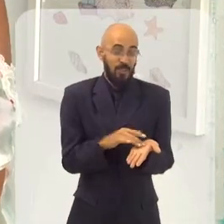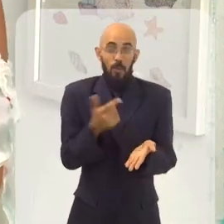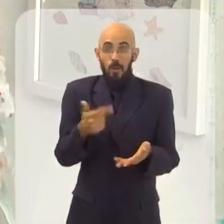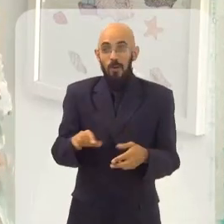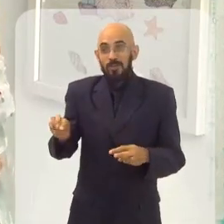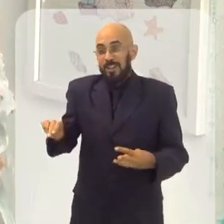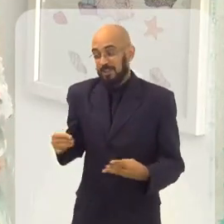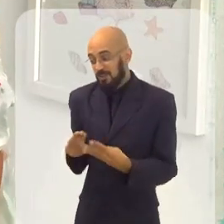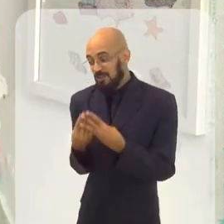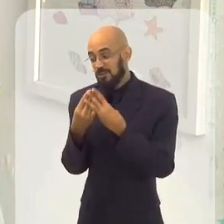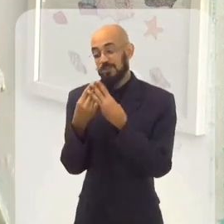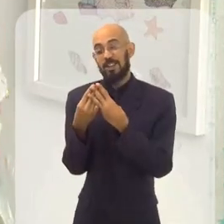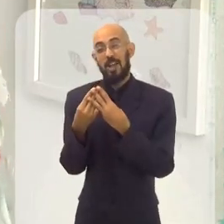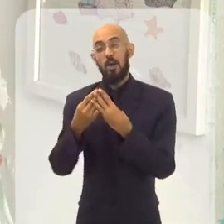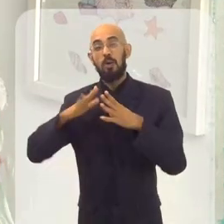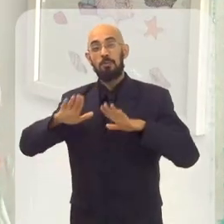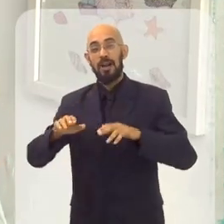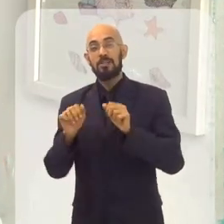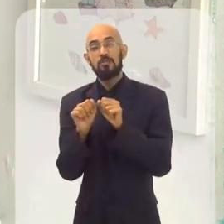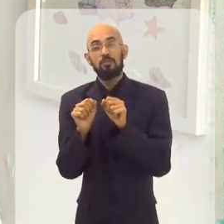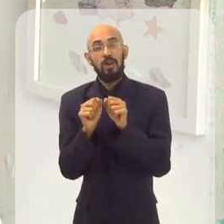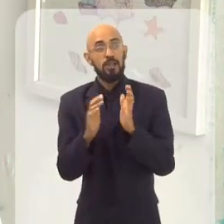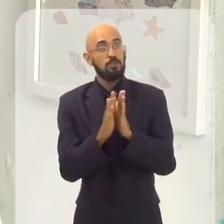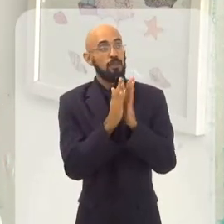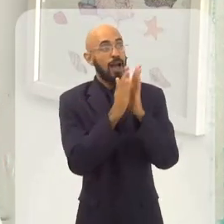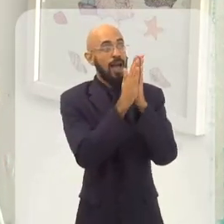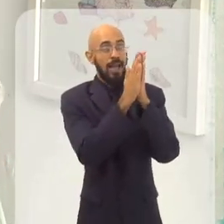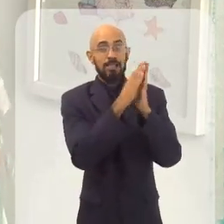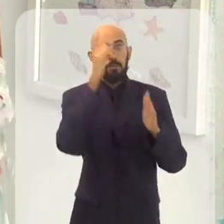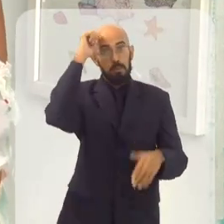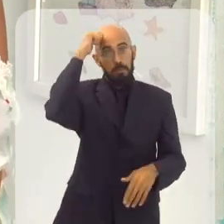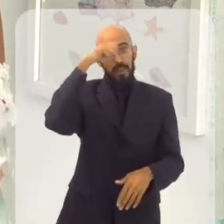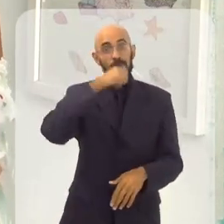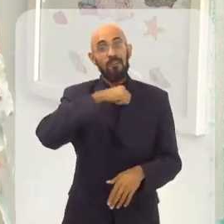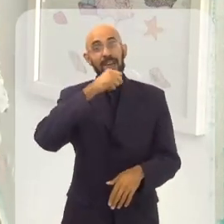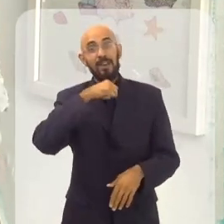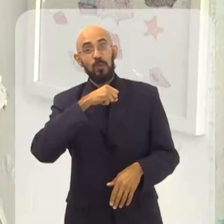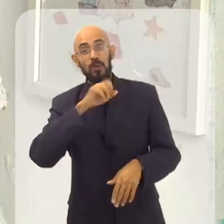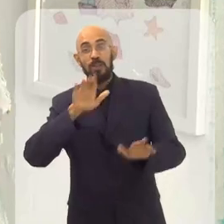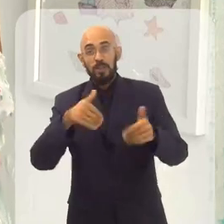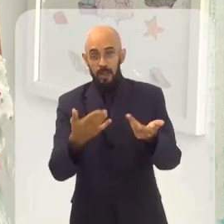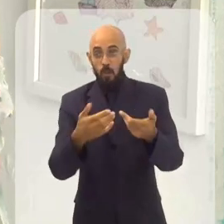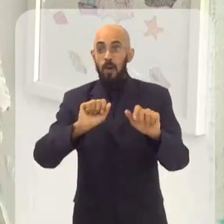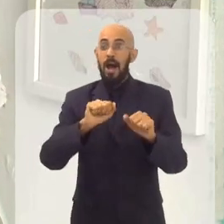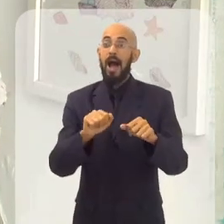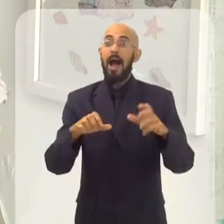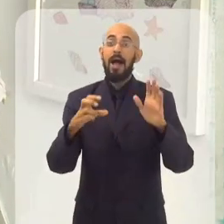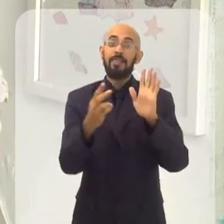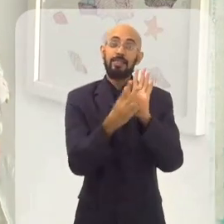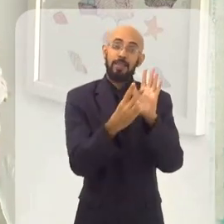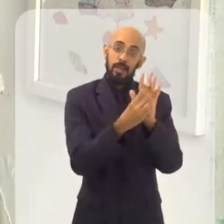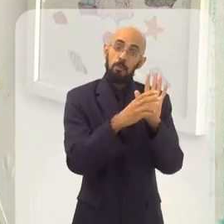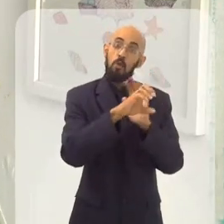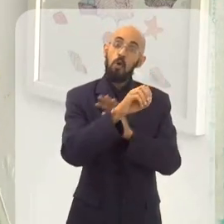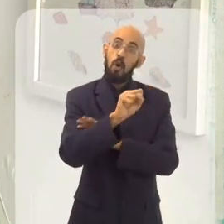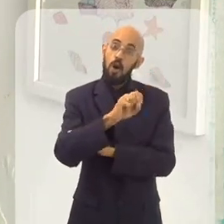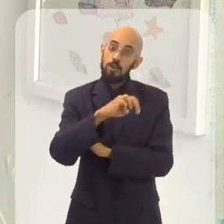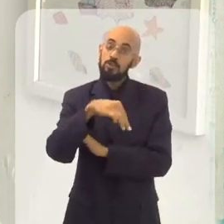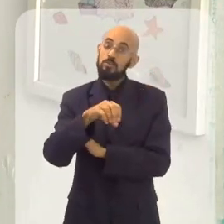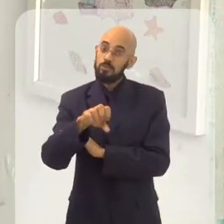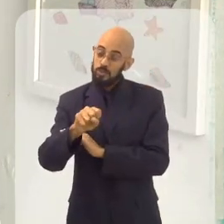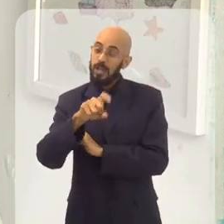São judeus, mas faz uma reza com preto velho. Então, aqui, tribo cósmica, o próprio nome, eu acho que já é